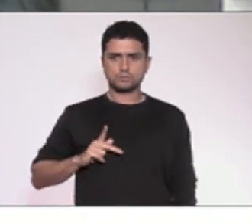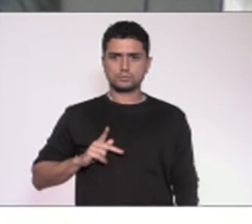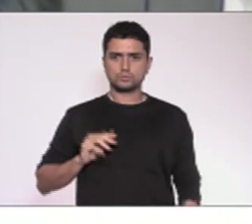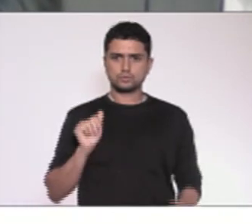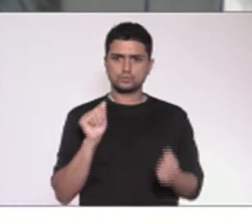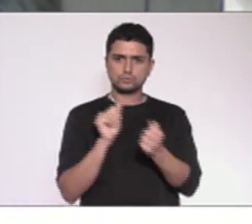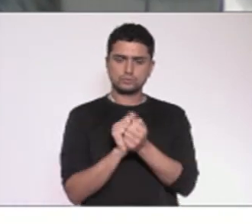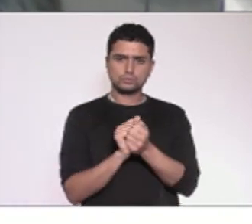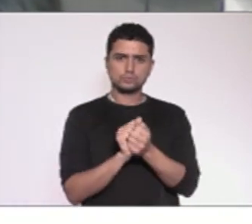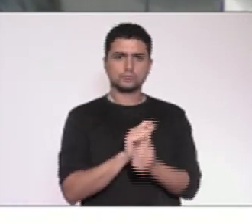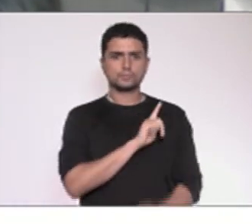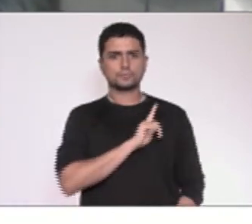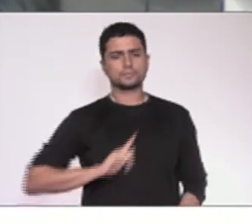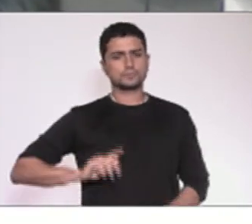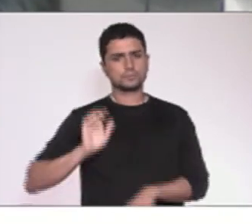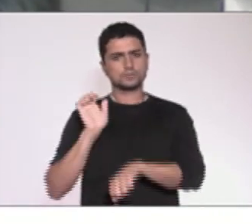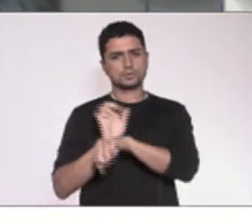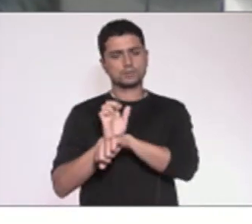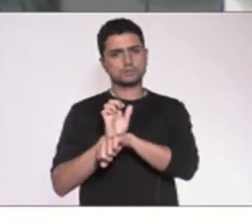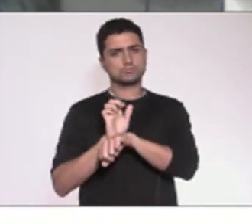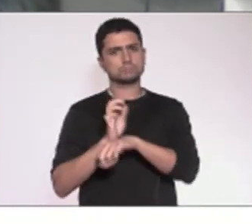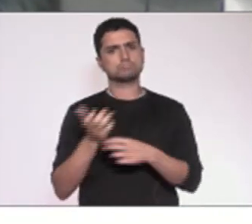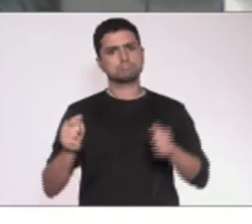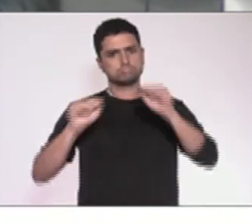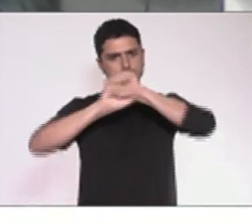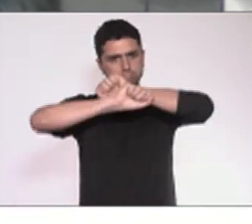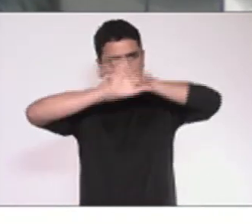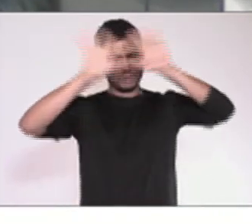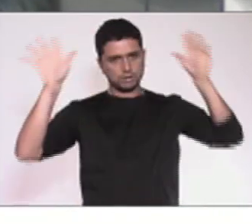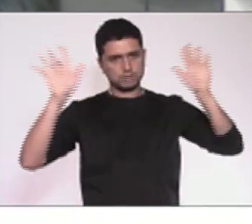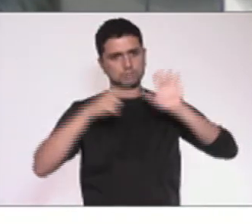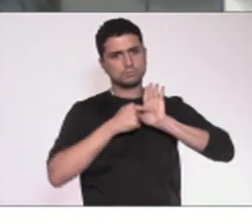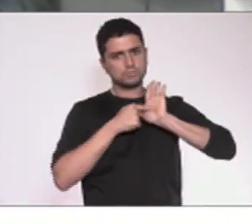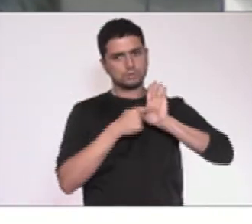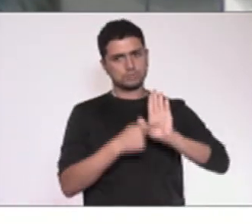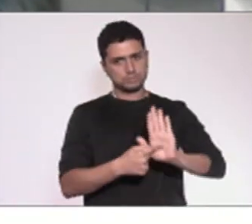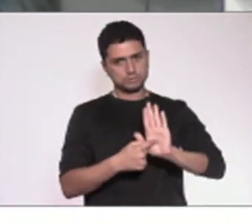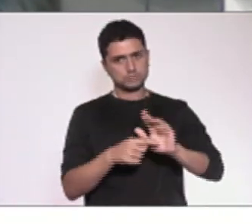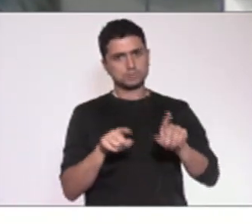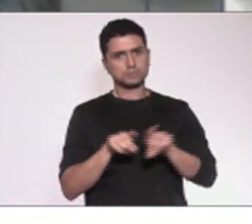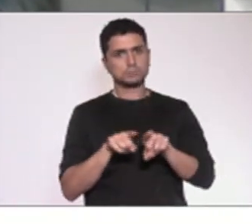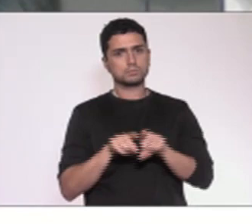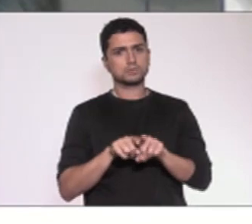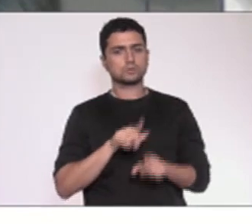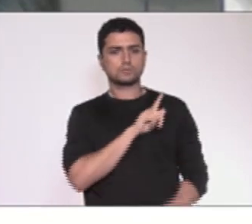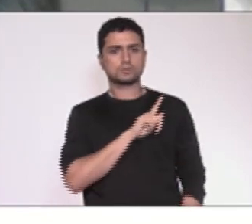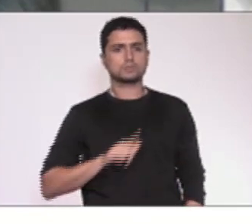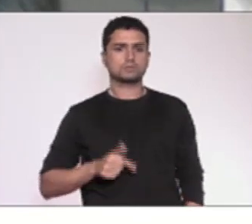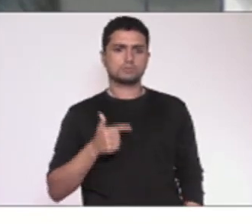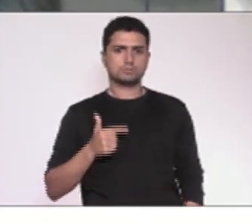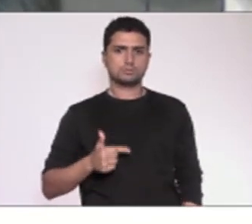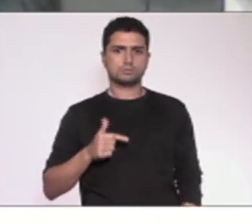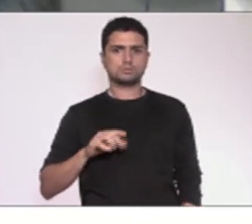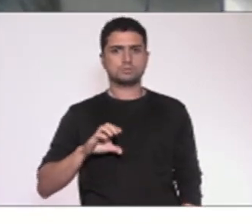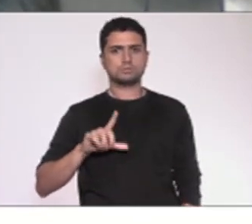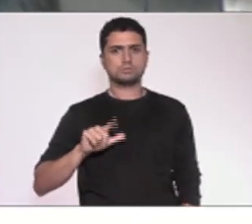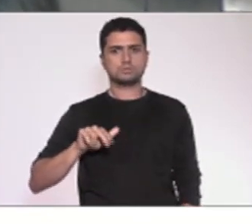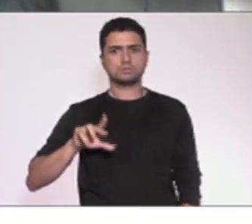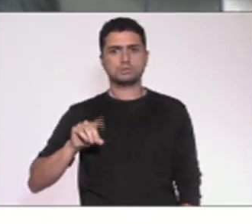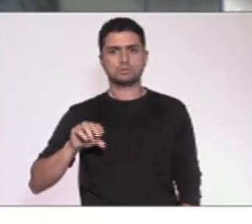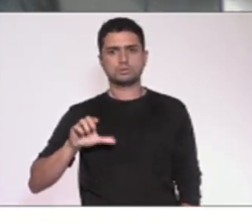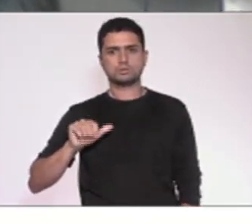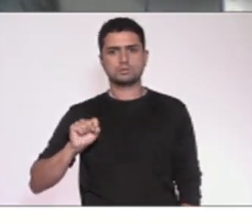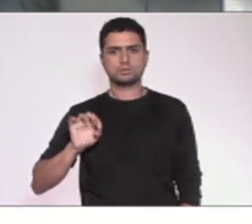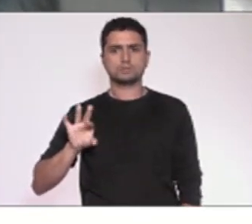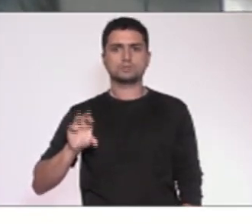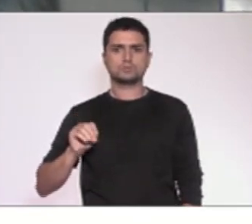governo do Estado através da transparência, e o vice-governador Cláudio Castro é um dos entusiastas